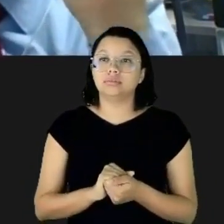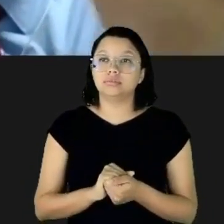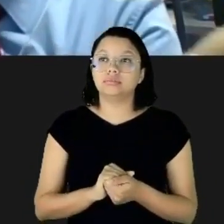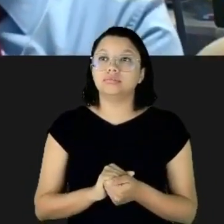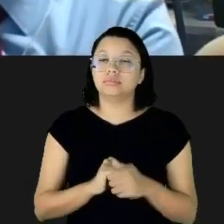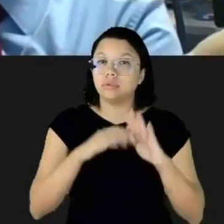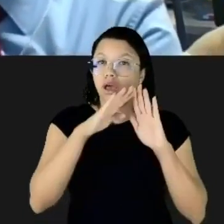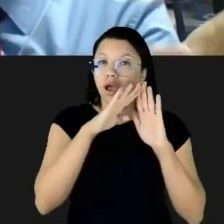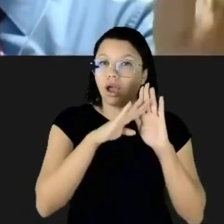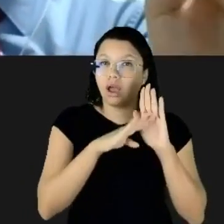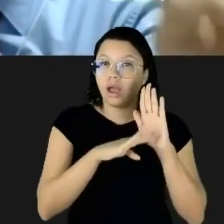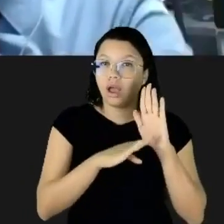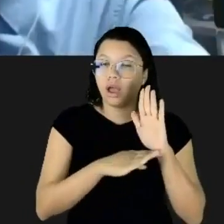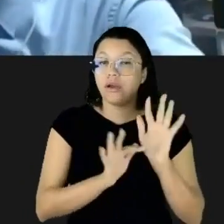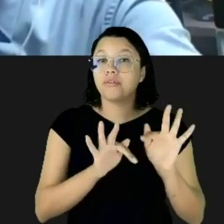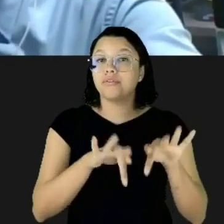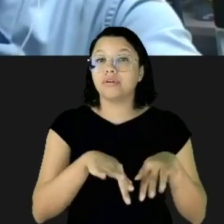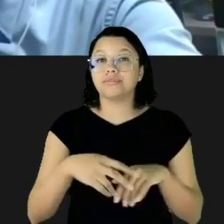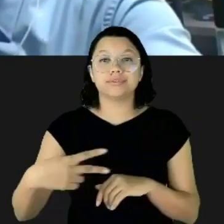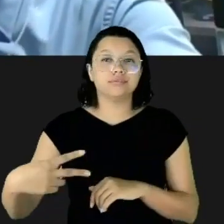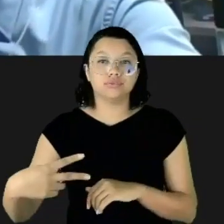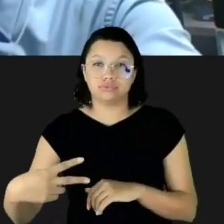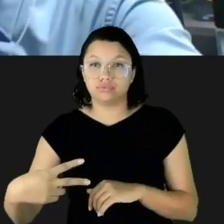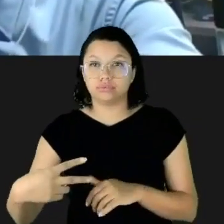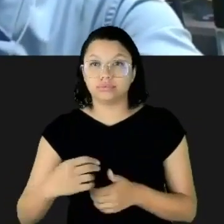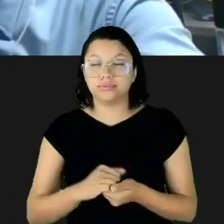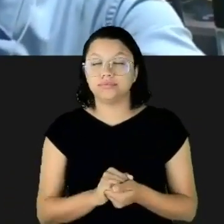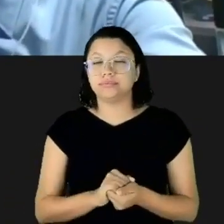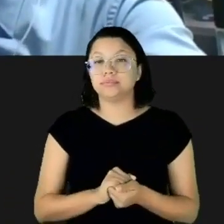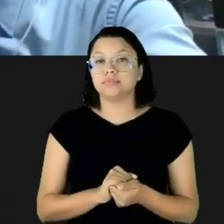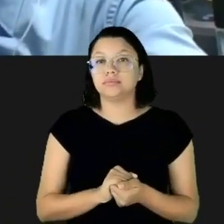uma sequência para final final 2 por exemplo